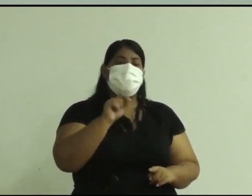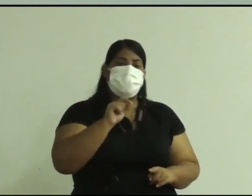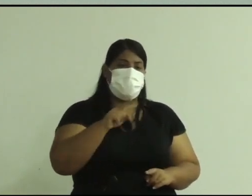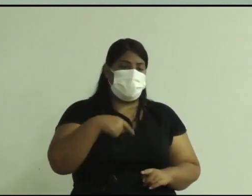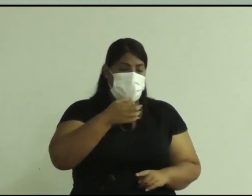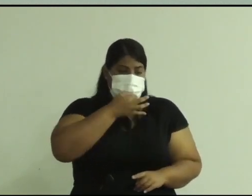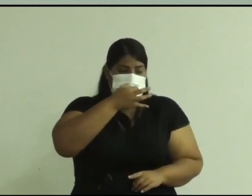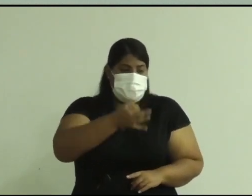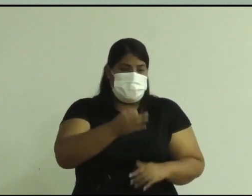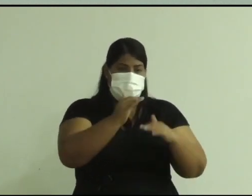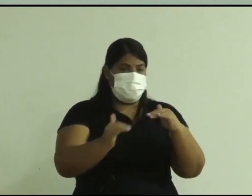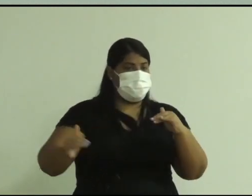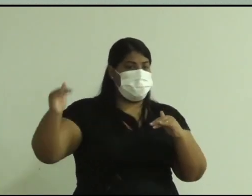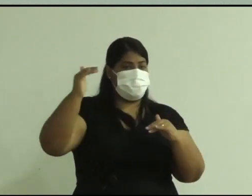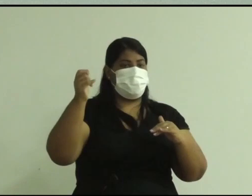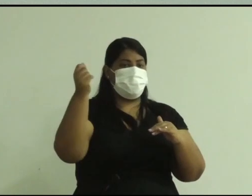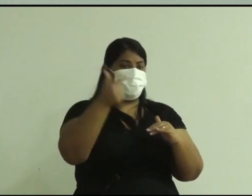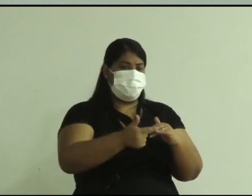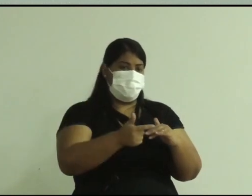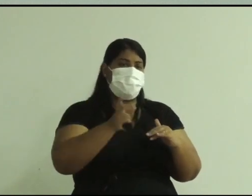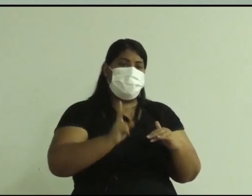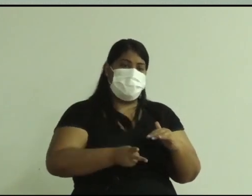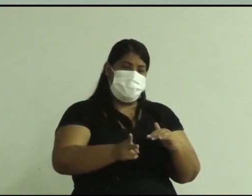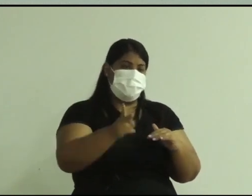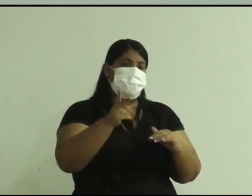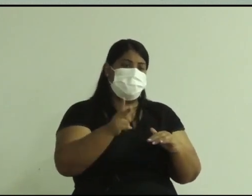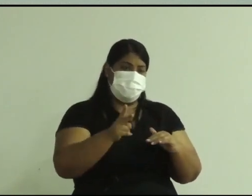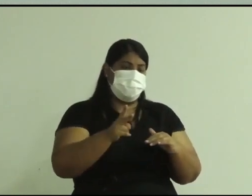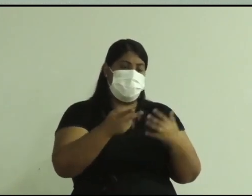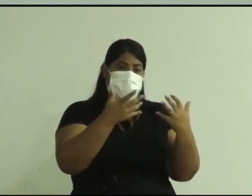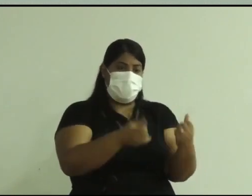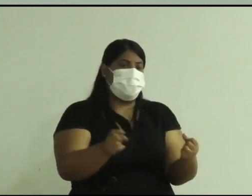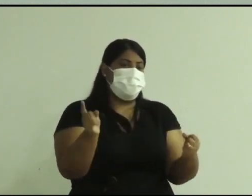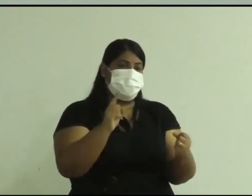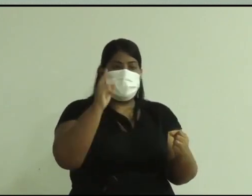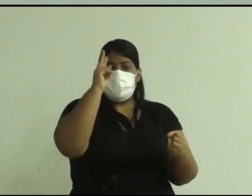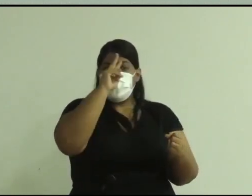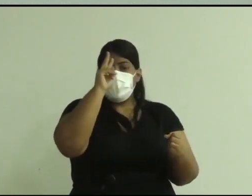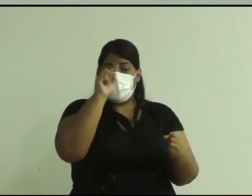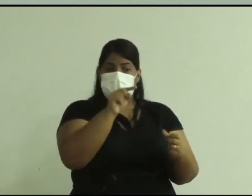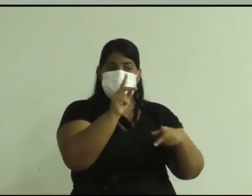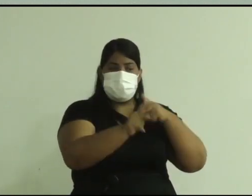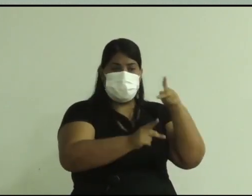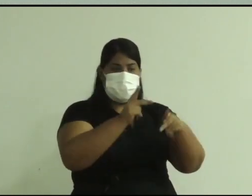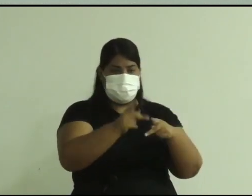saber. E o saber sempre é aquele saber que vai negar toda a história dessa